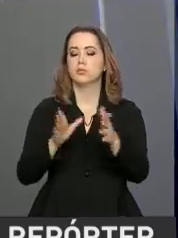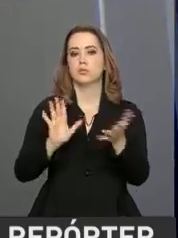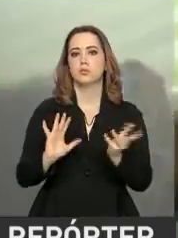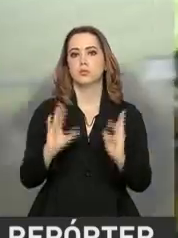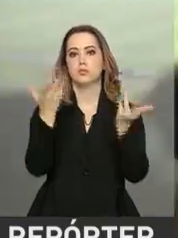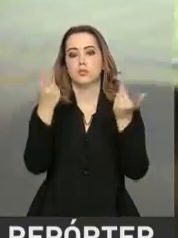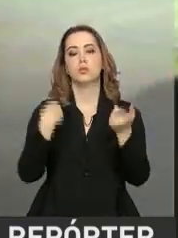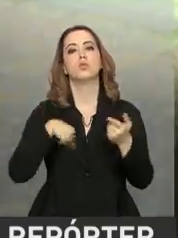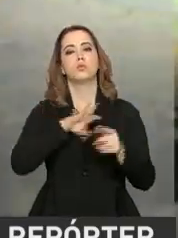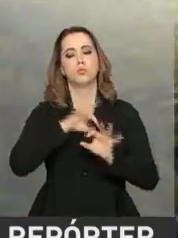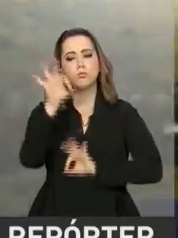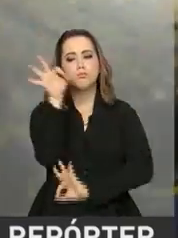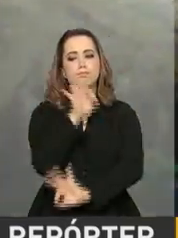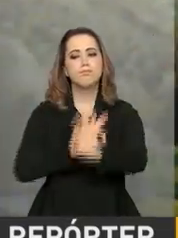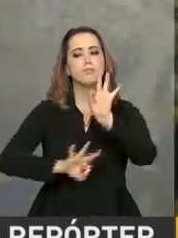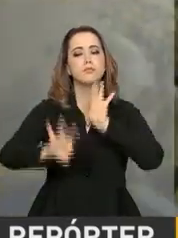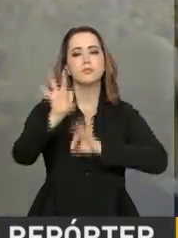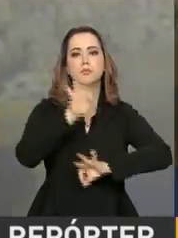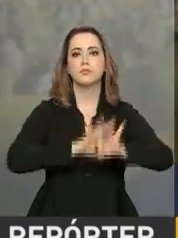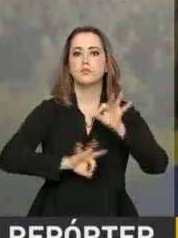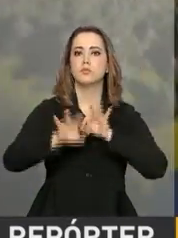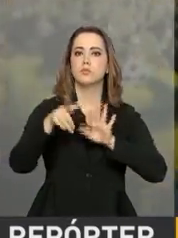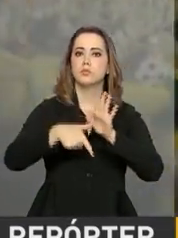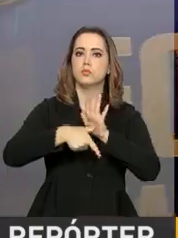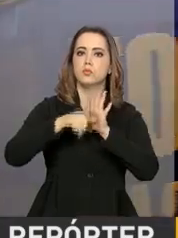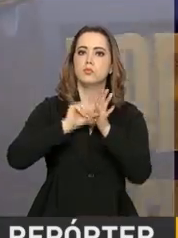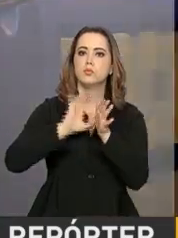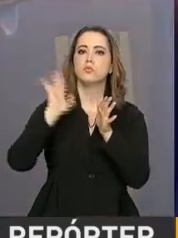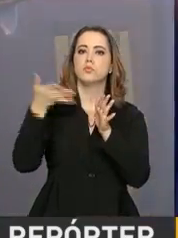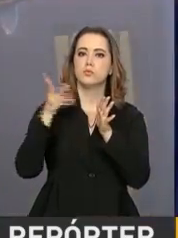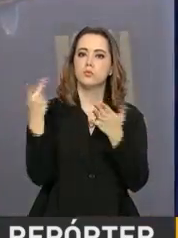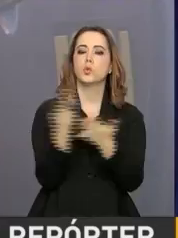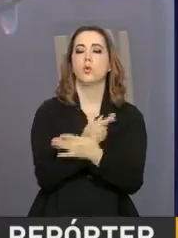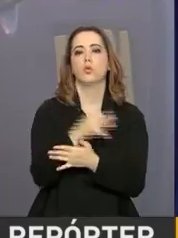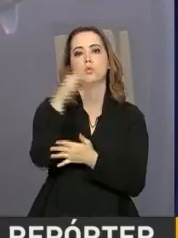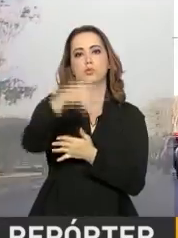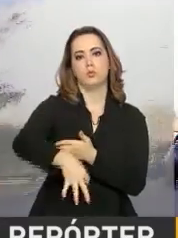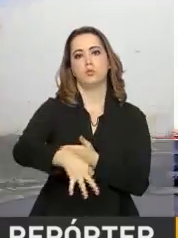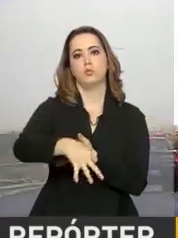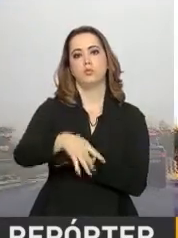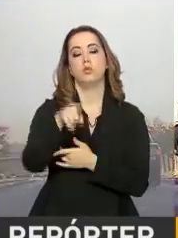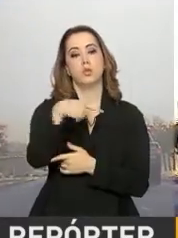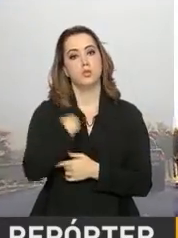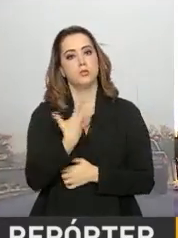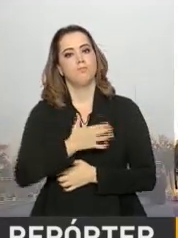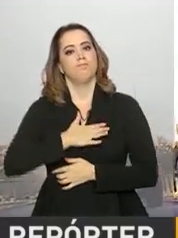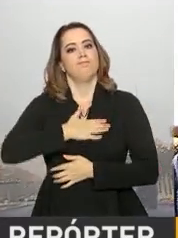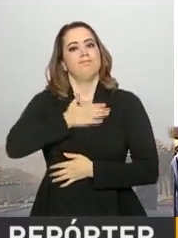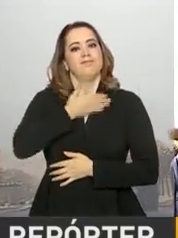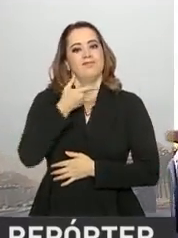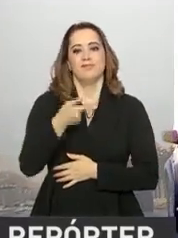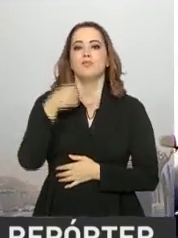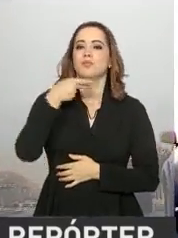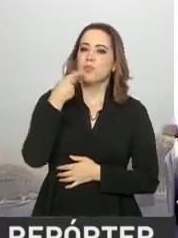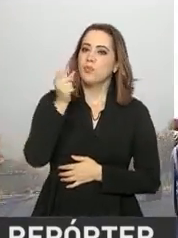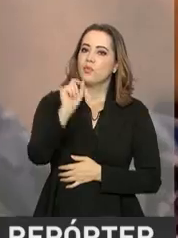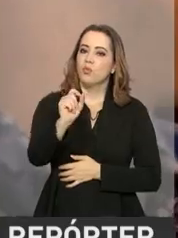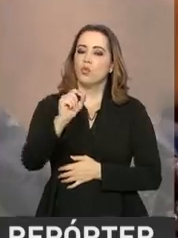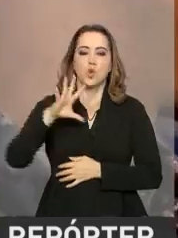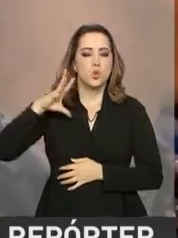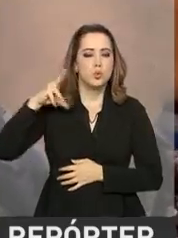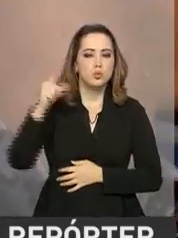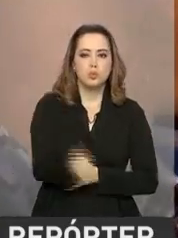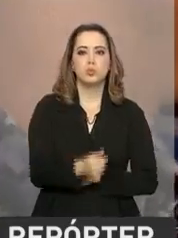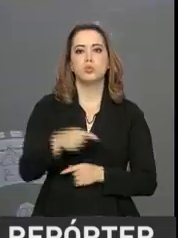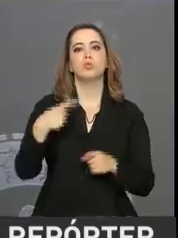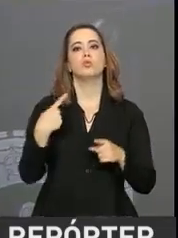foi executado de forma muito muito bem feita e temos orgulho de dizer que informamos tudo o